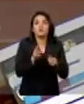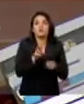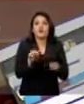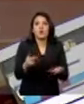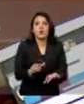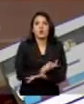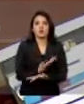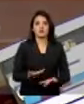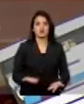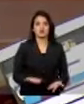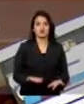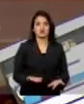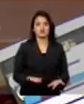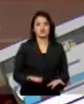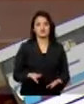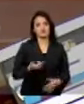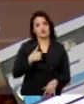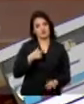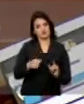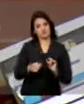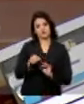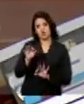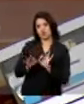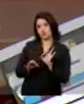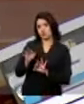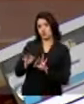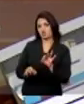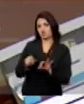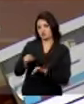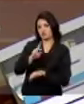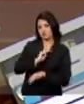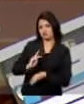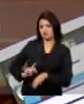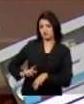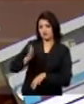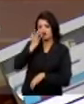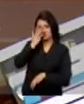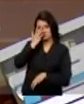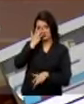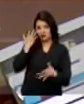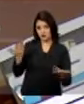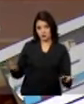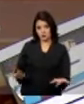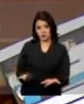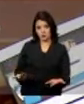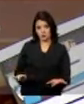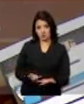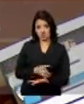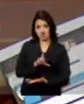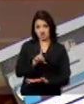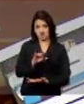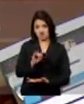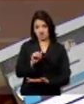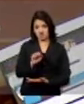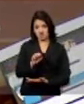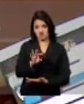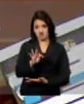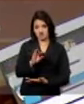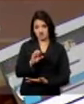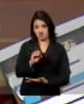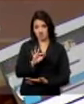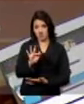Faço justiça, Vossa Excelência, ao atual presidente, no que de